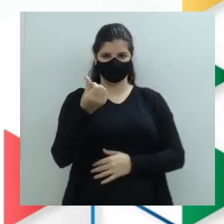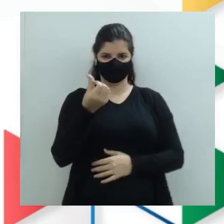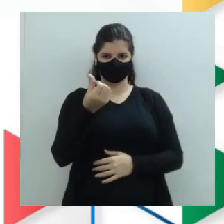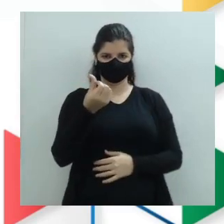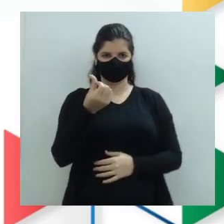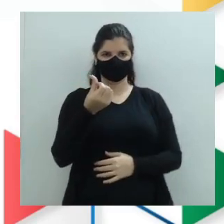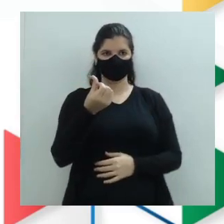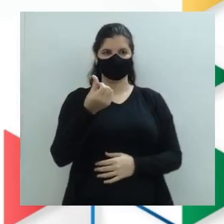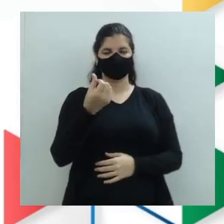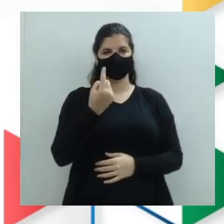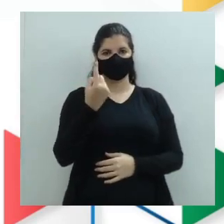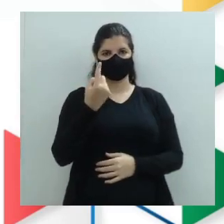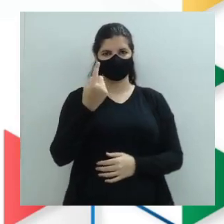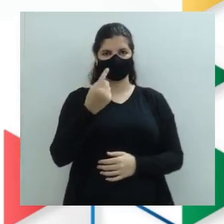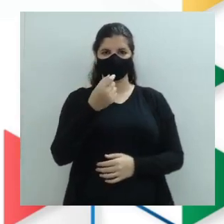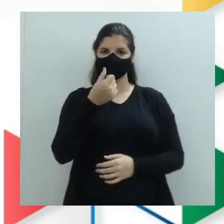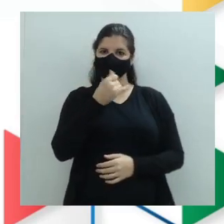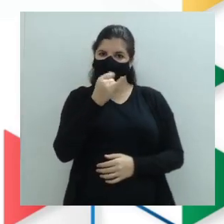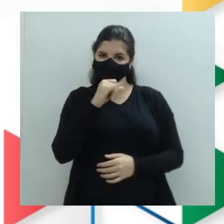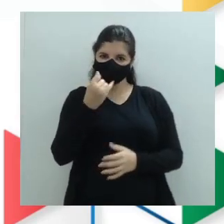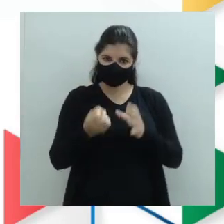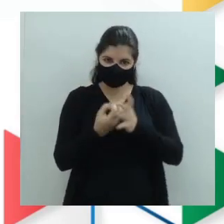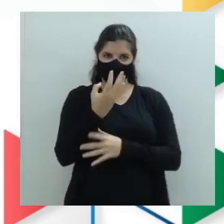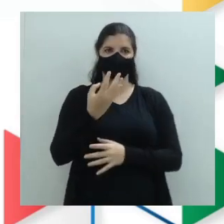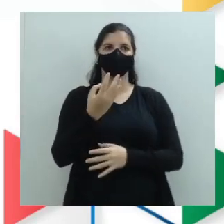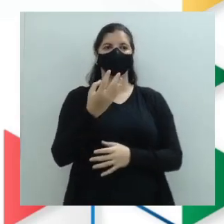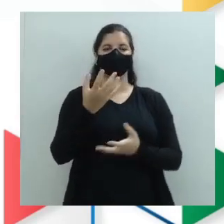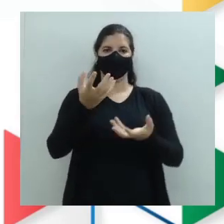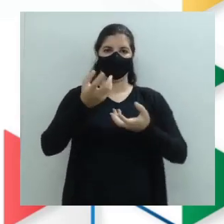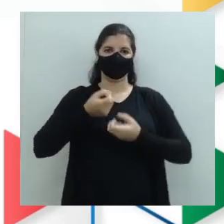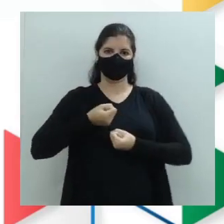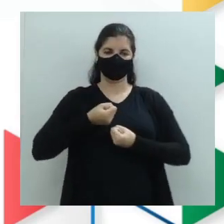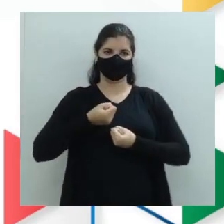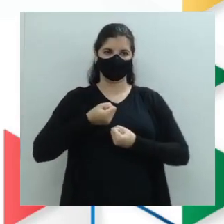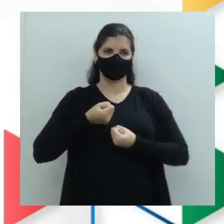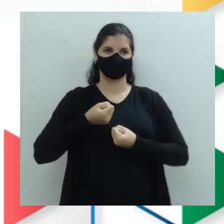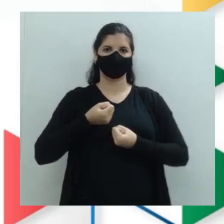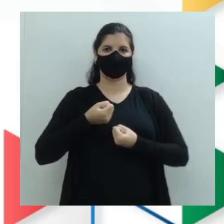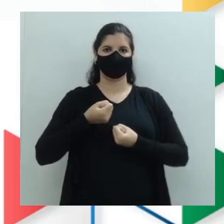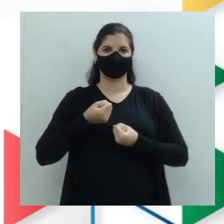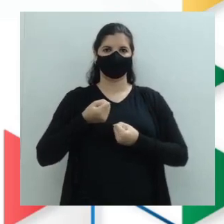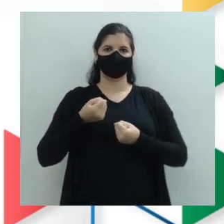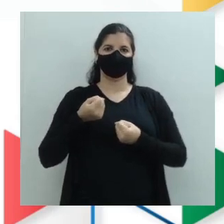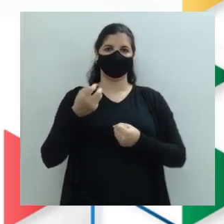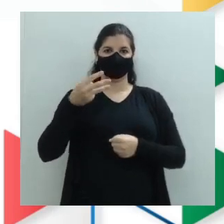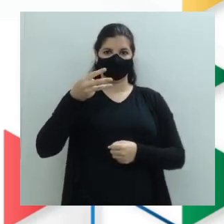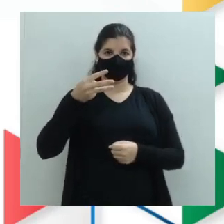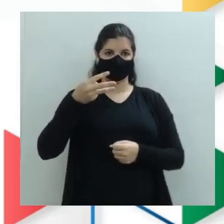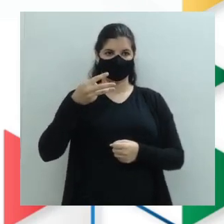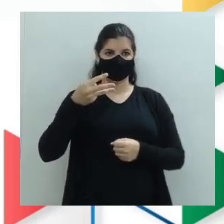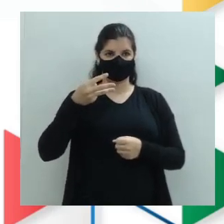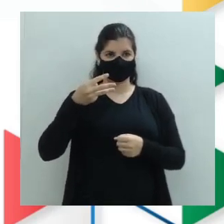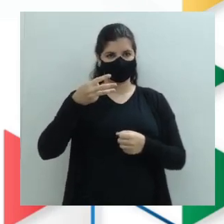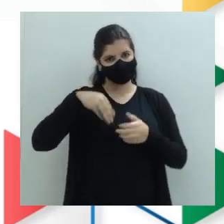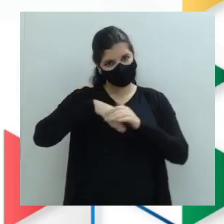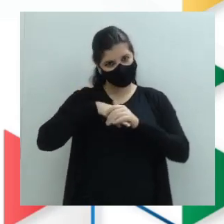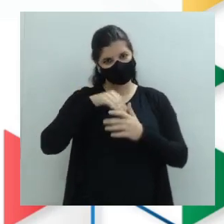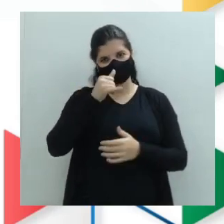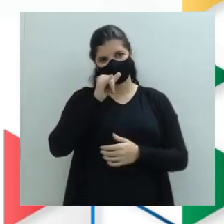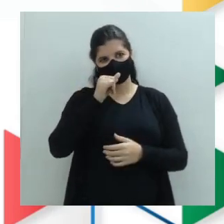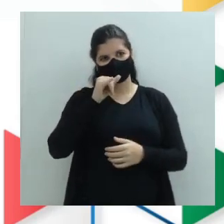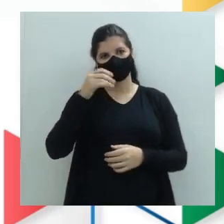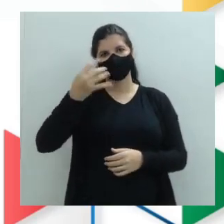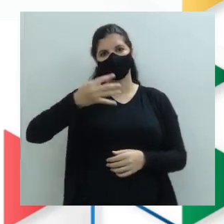Eu tenho o gerador, o receptor, o terceiro é o resistor,